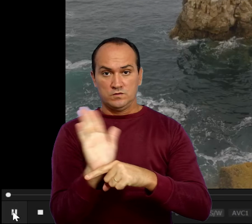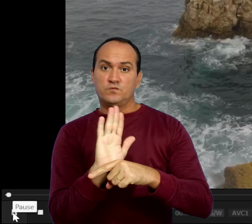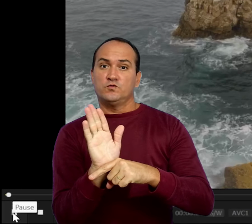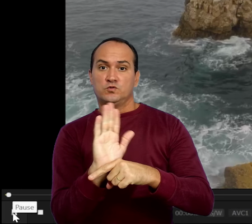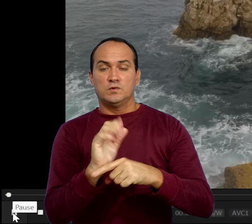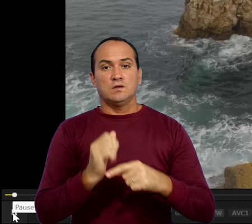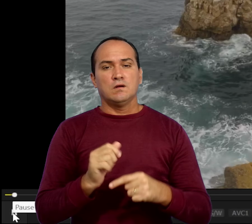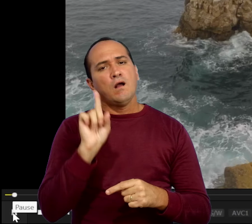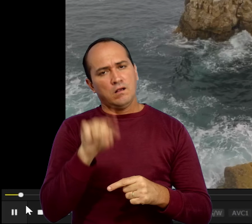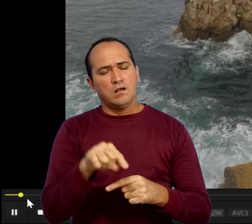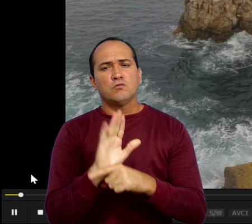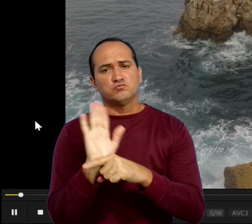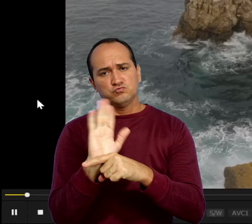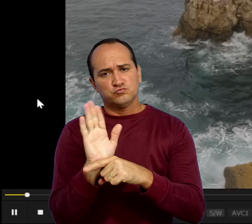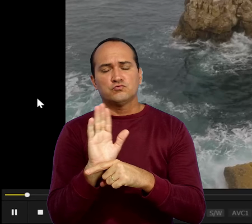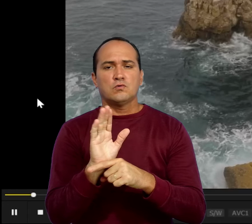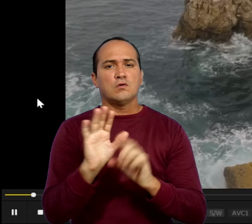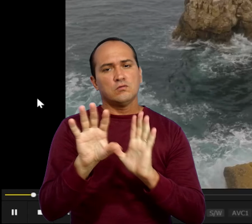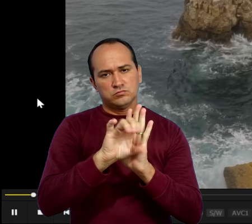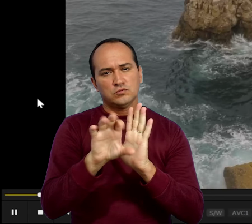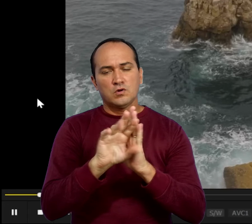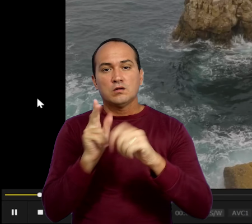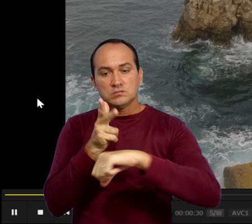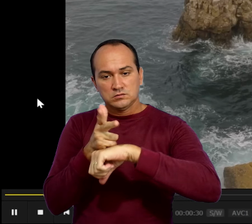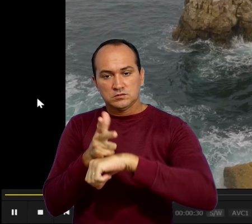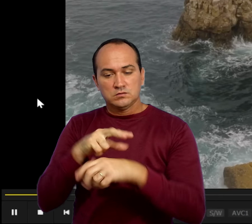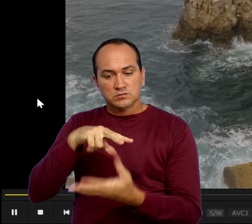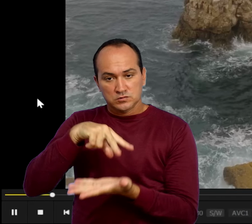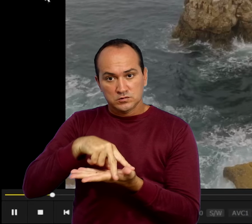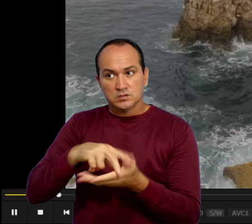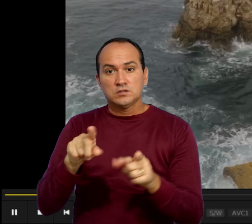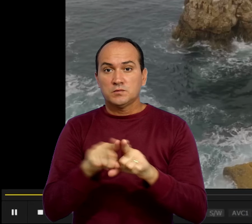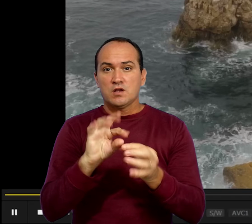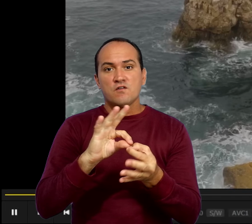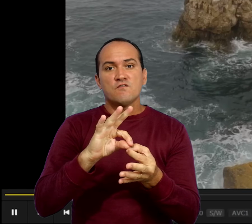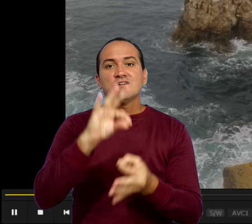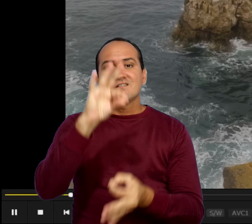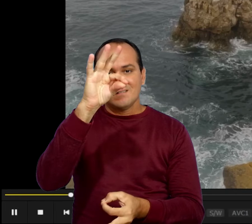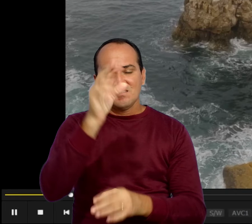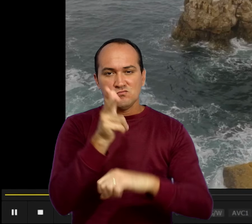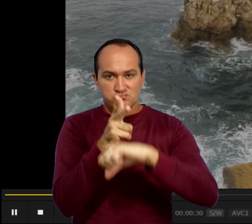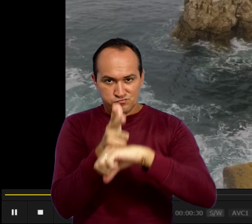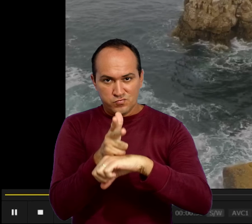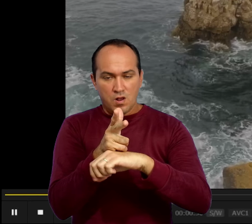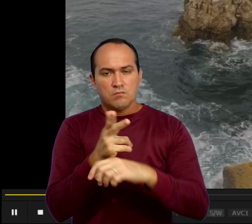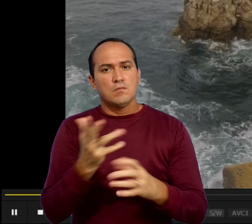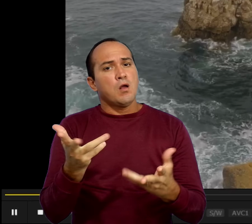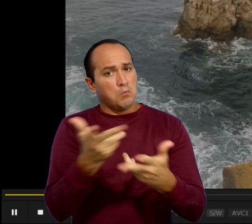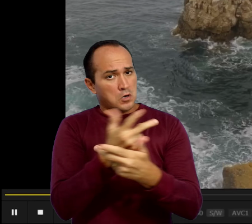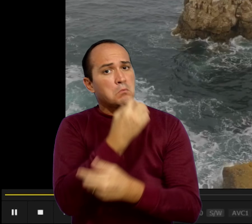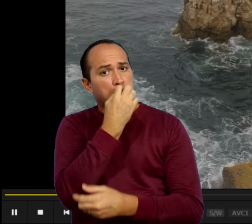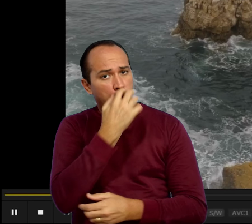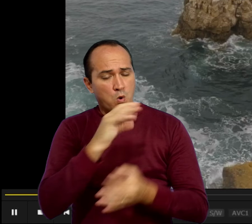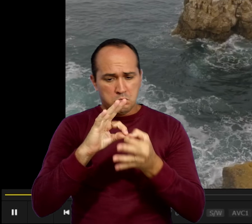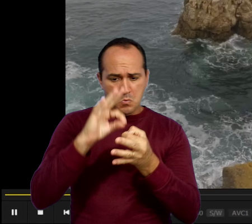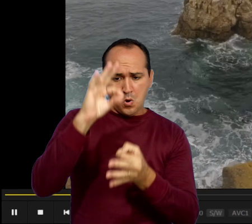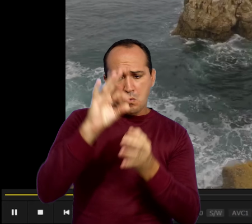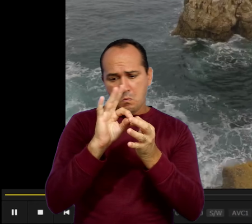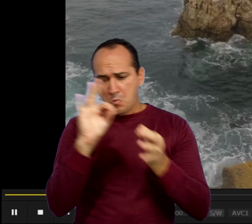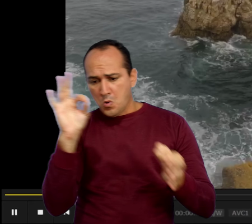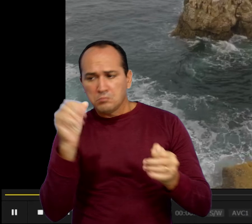aqui esse vídeo, é um vídeo gravado em câmera fixa e na posição vertical, mas é um vídeo com boa qualidade,